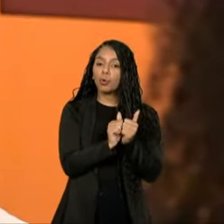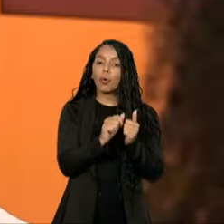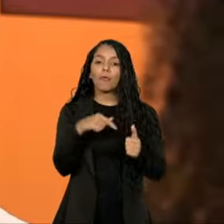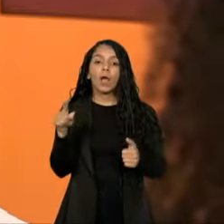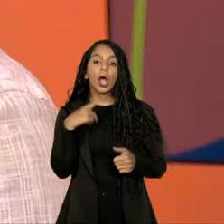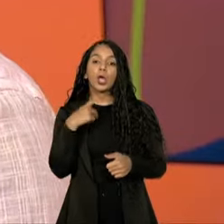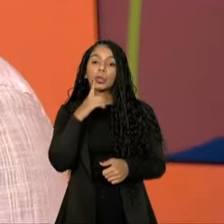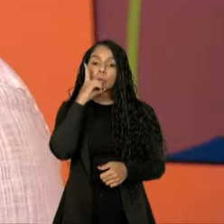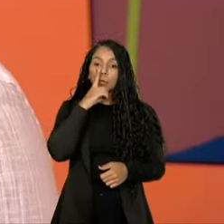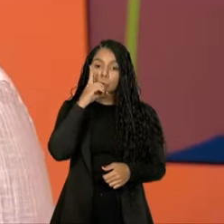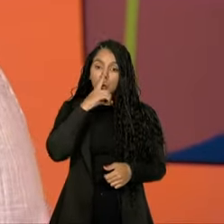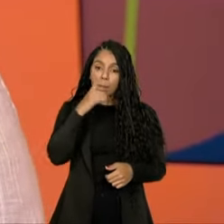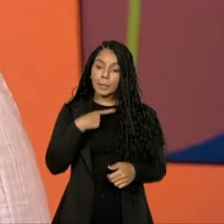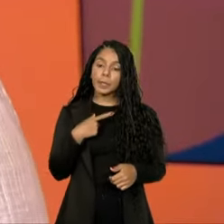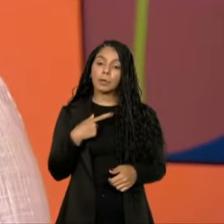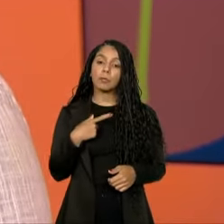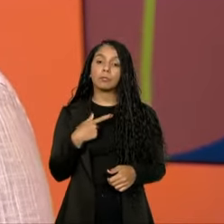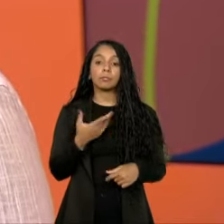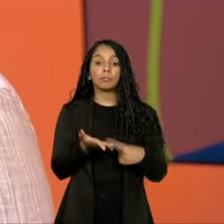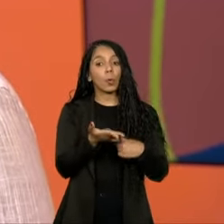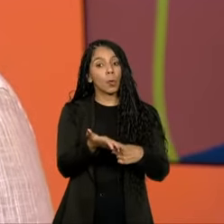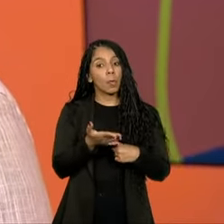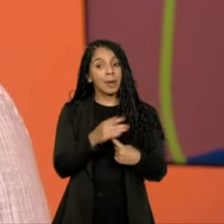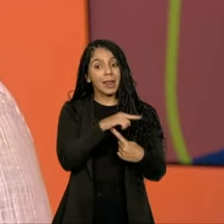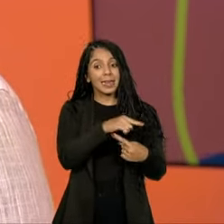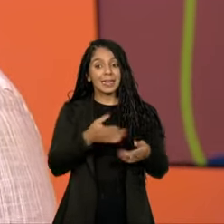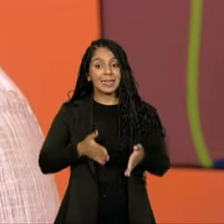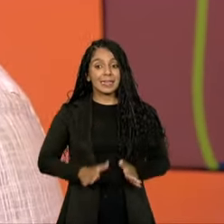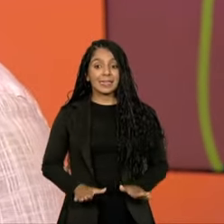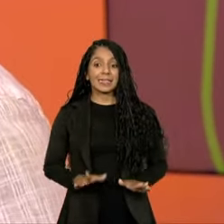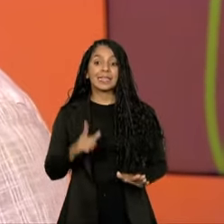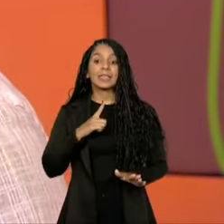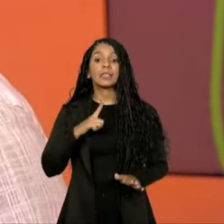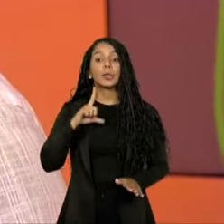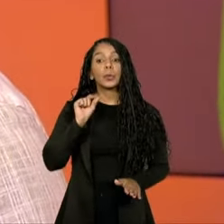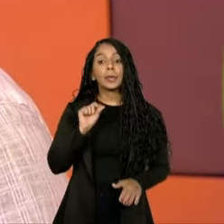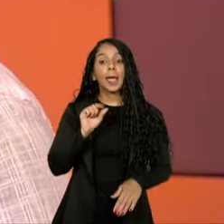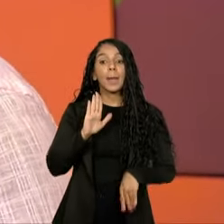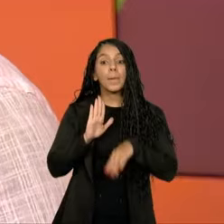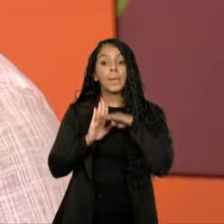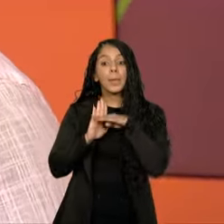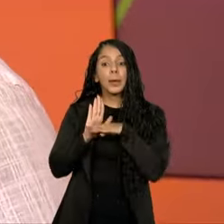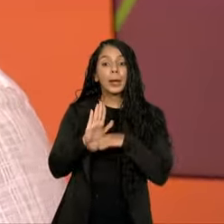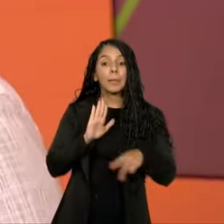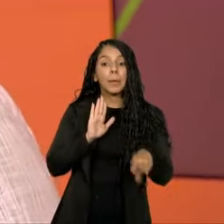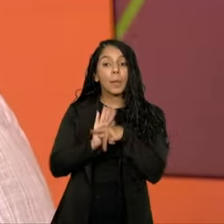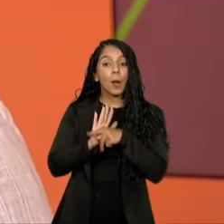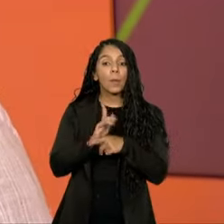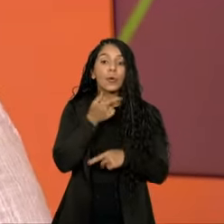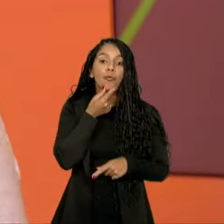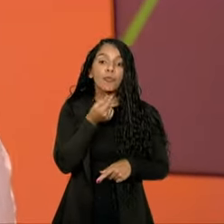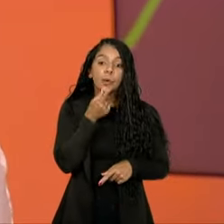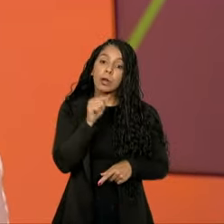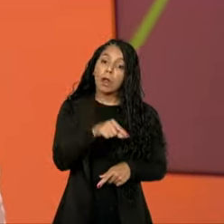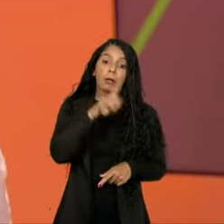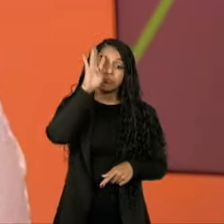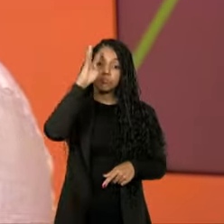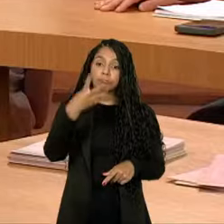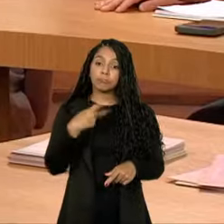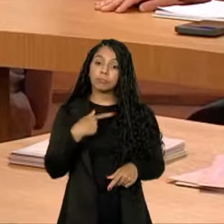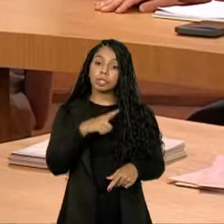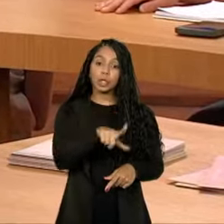E aí nós estabelecemos, desde que ele nasceu, que tem um negócio chamado programa de meninos. Que ele decide, eu vou com